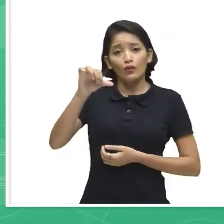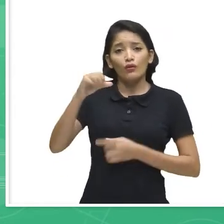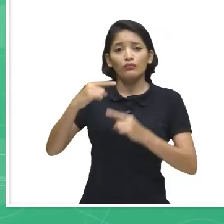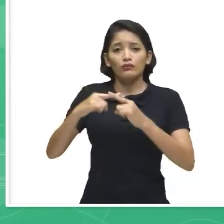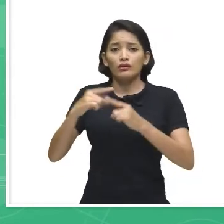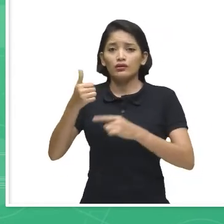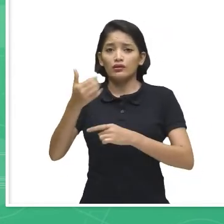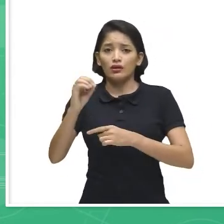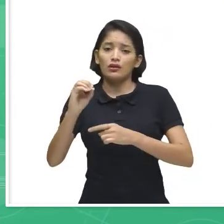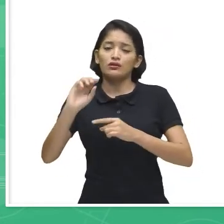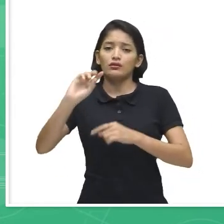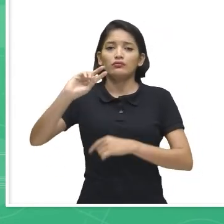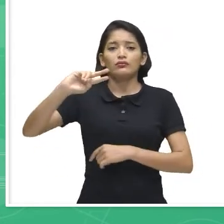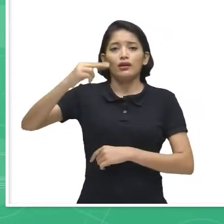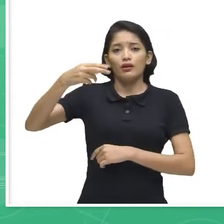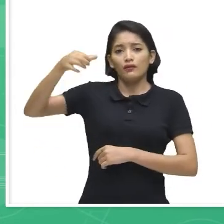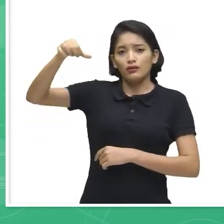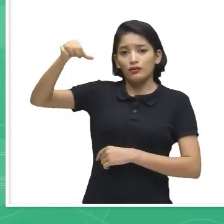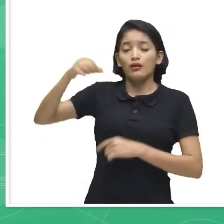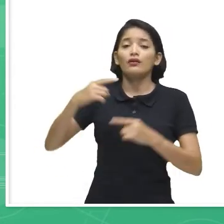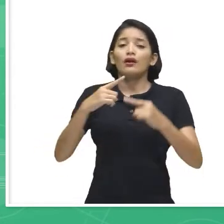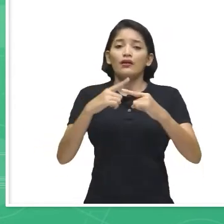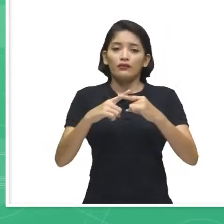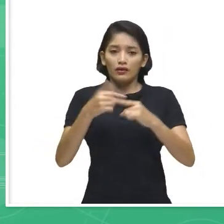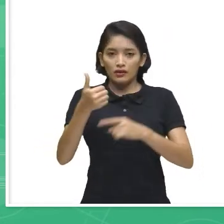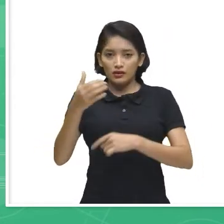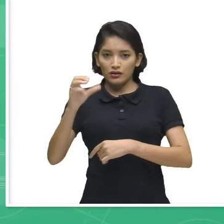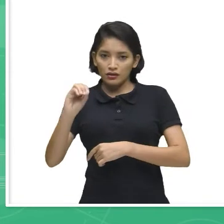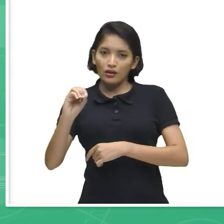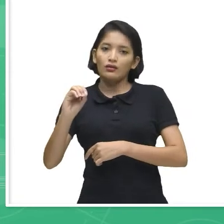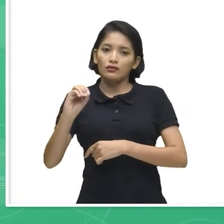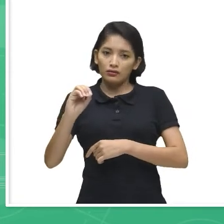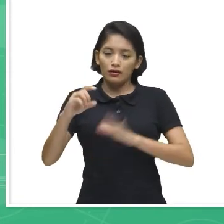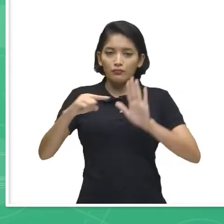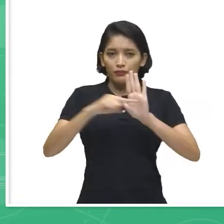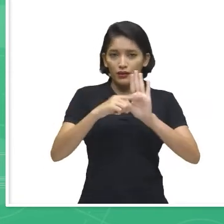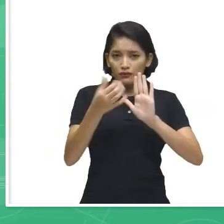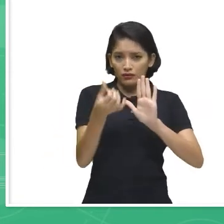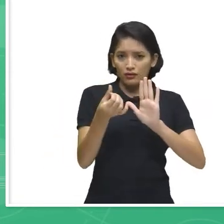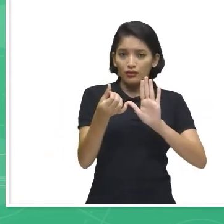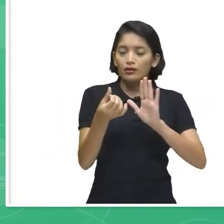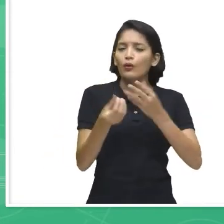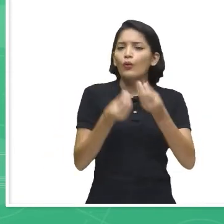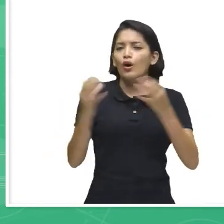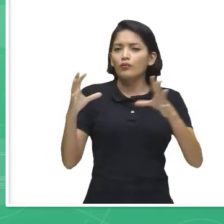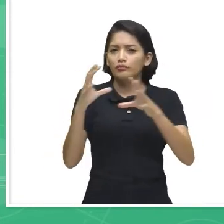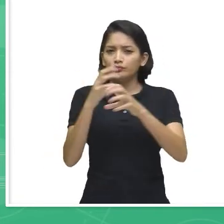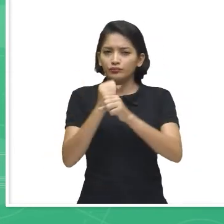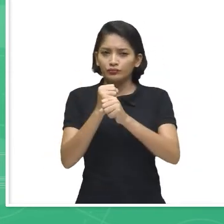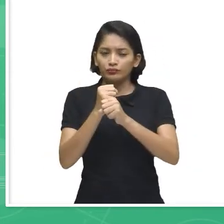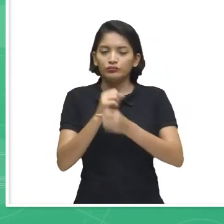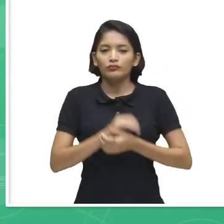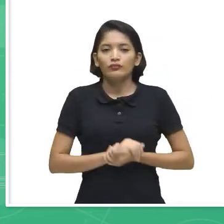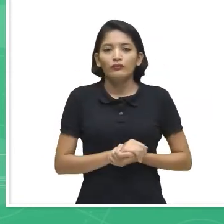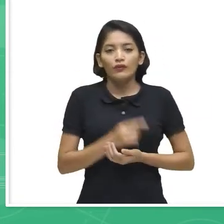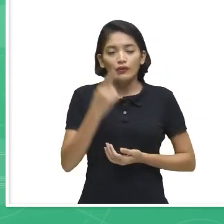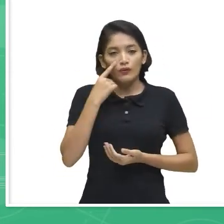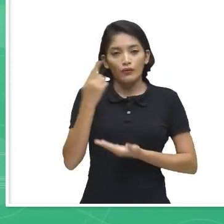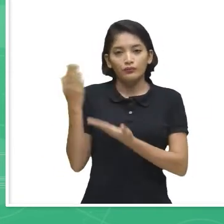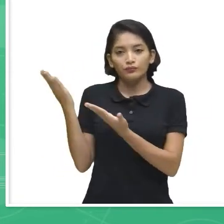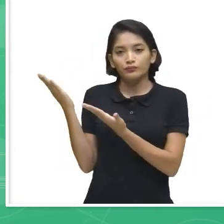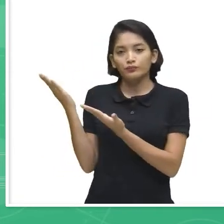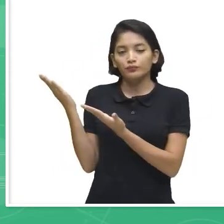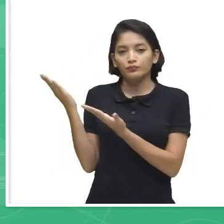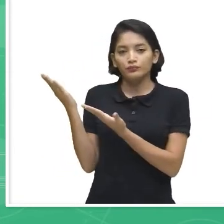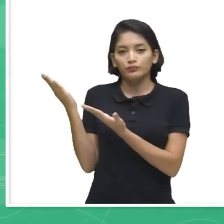vácuo. 10 vezes 10 elevado a menos 6, que a gente já fez. E aí você vai fazer o seguinte, olha. Ele fez 9 vezes 10,